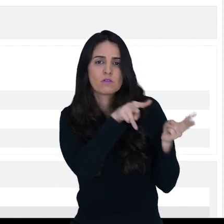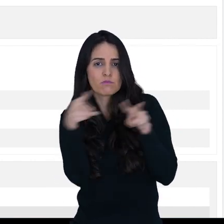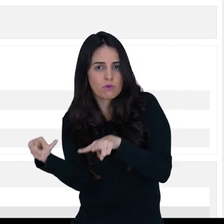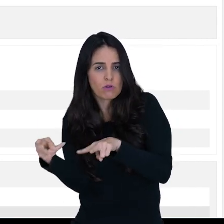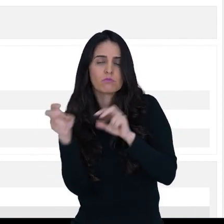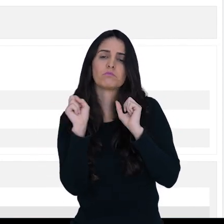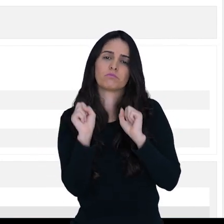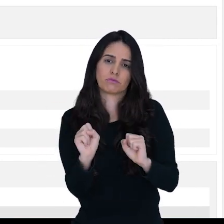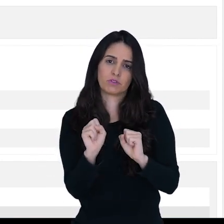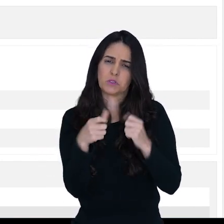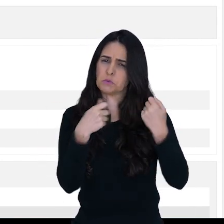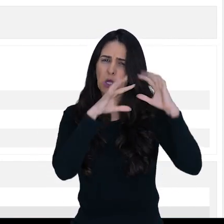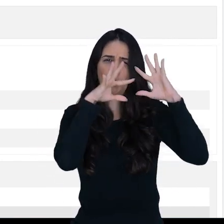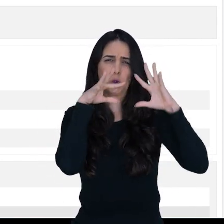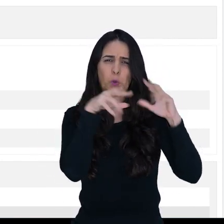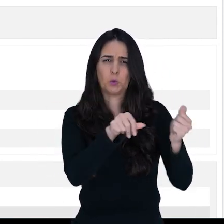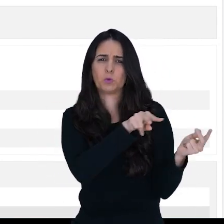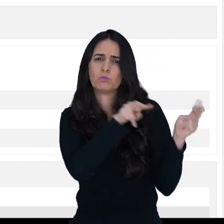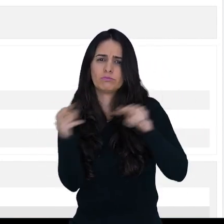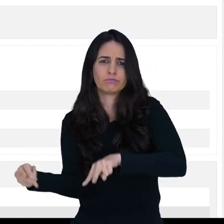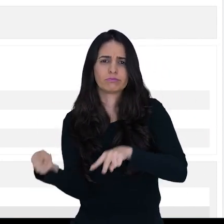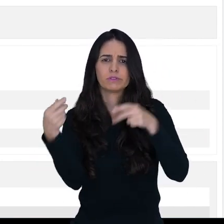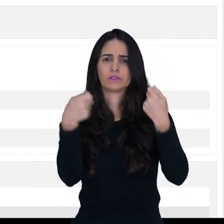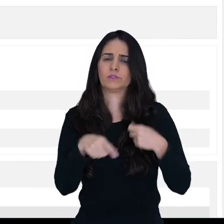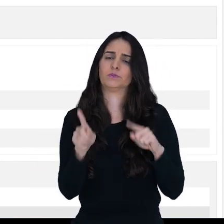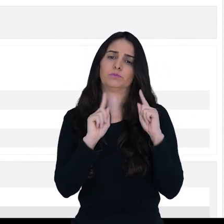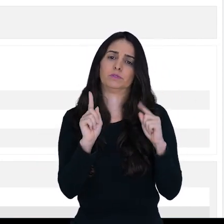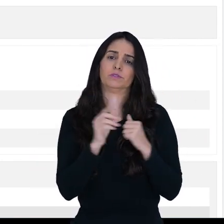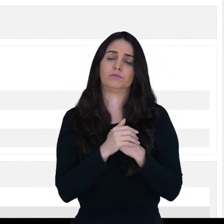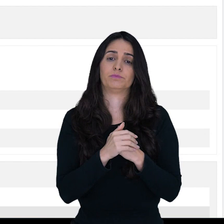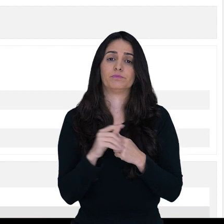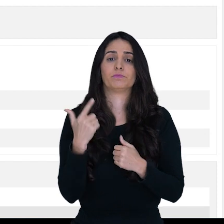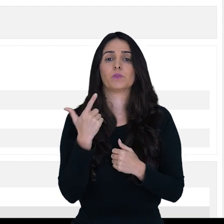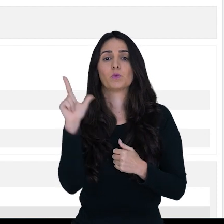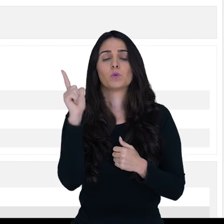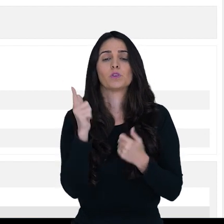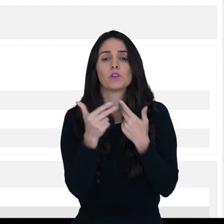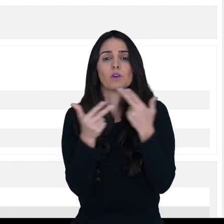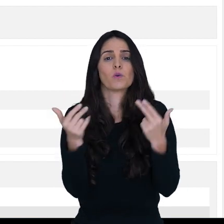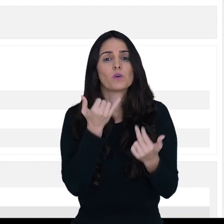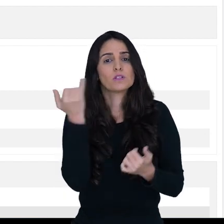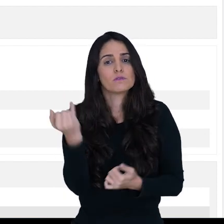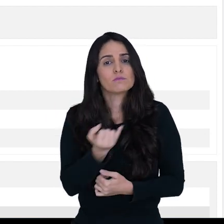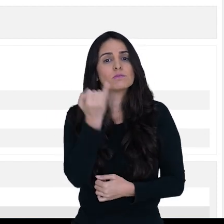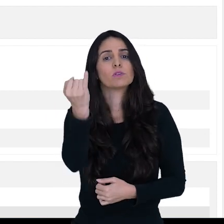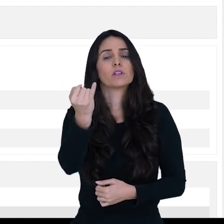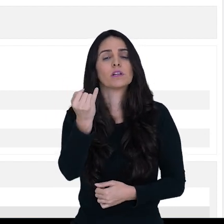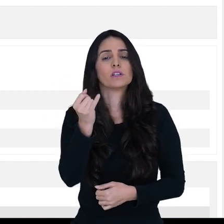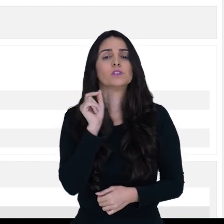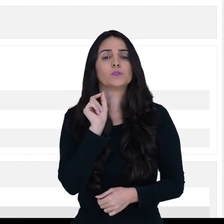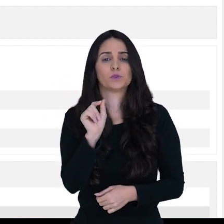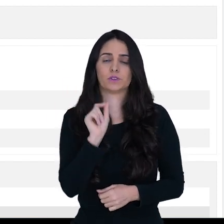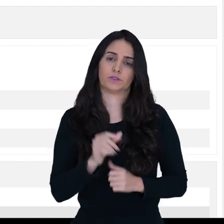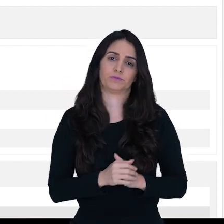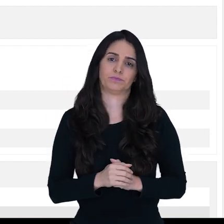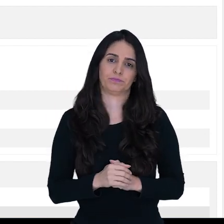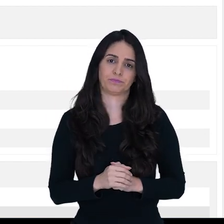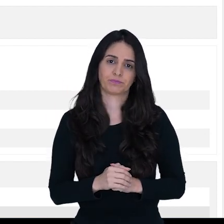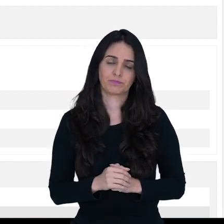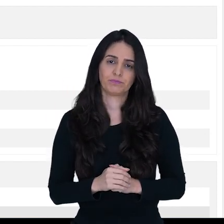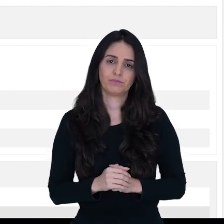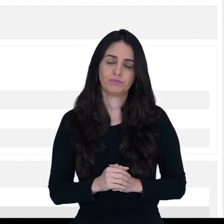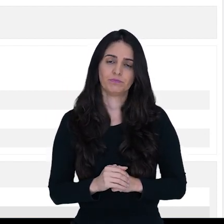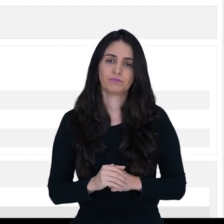de importar só o que quer aqui em cima tem uma opção muito importante que você vai usar Possivelmente bastante